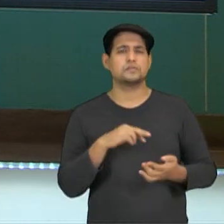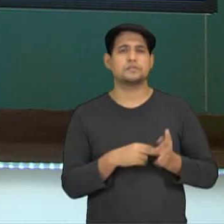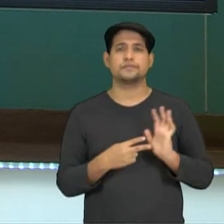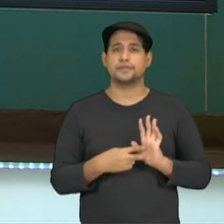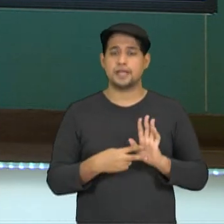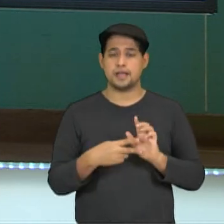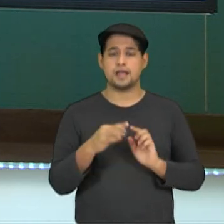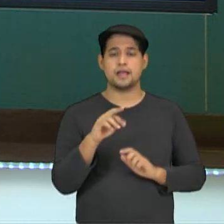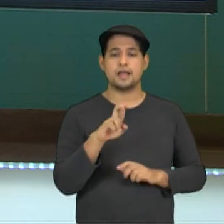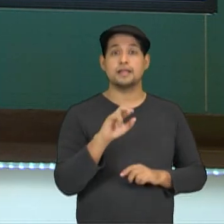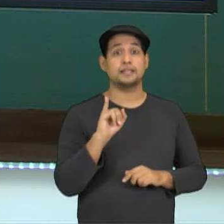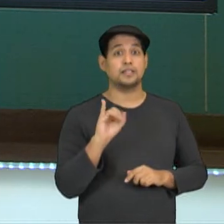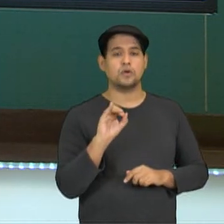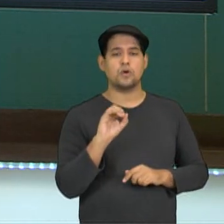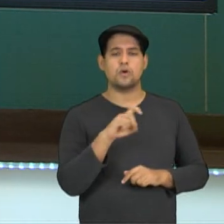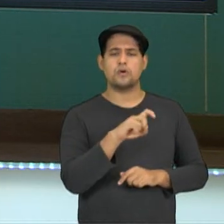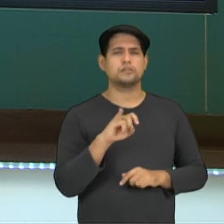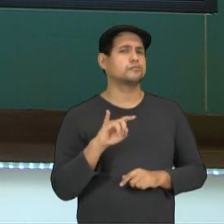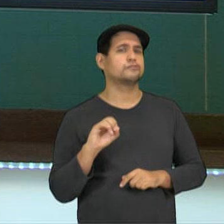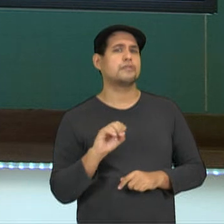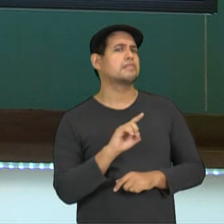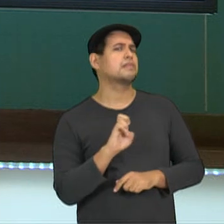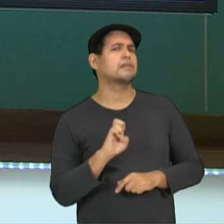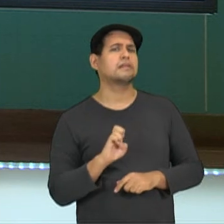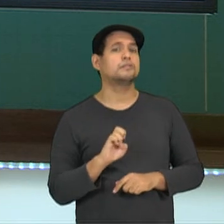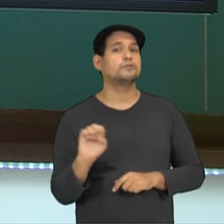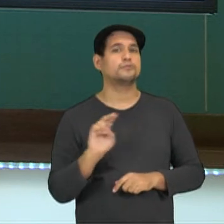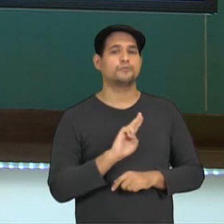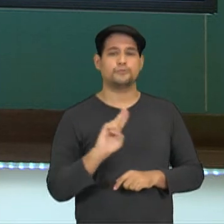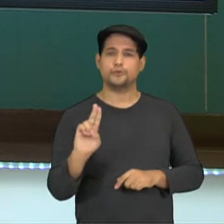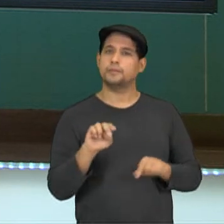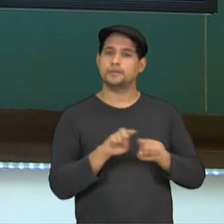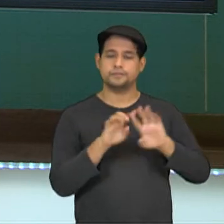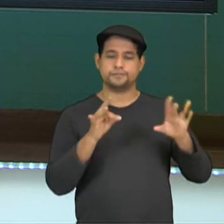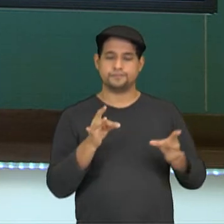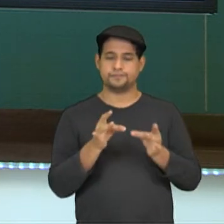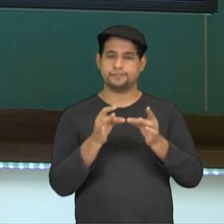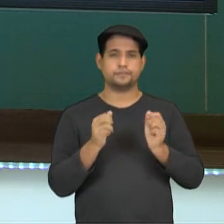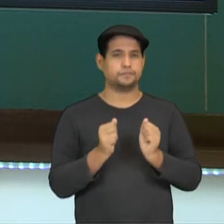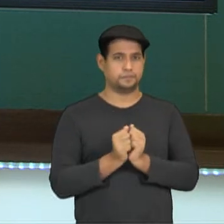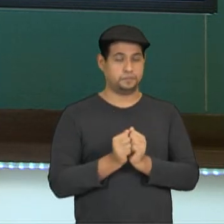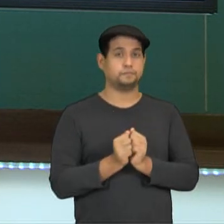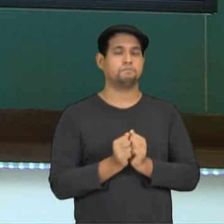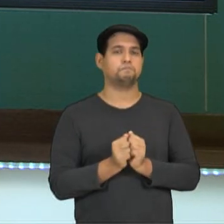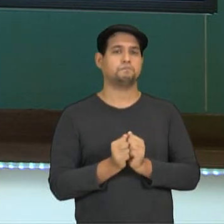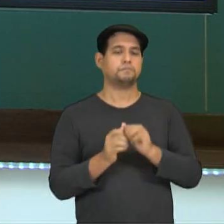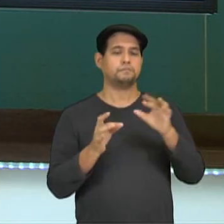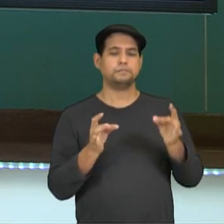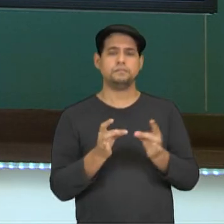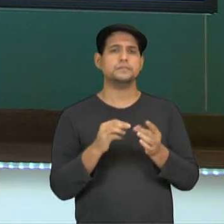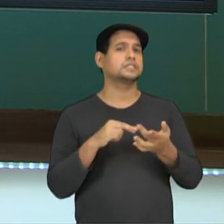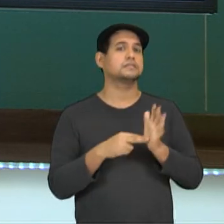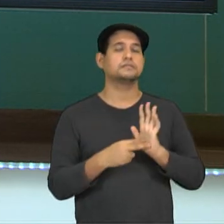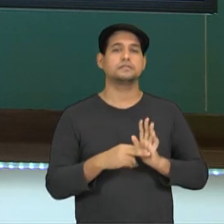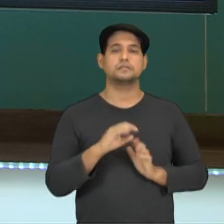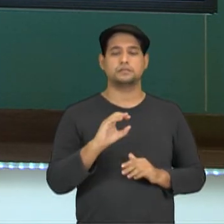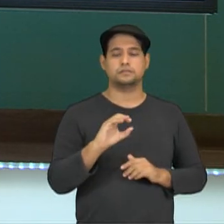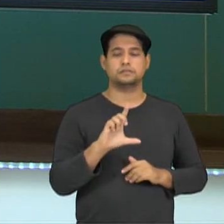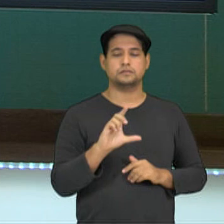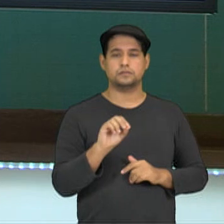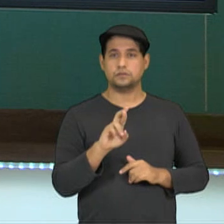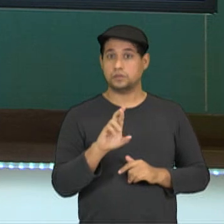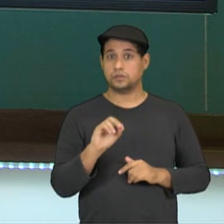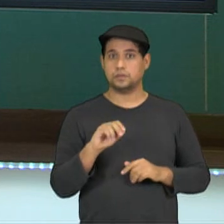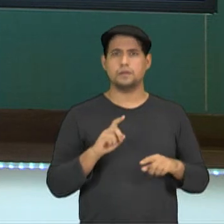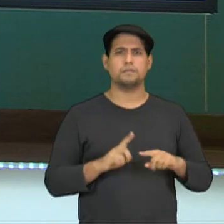tri. Trióxido de, e aí o nome do elemento que está junto. O elemento que está junto é o cloro, só que